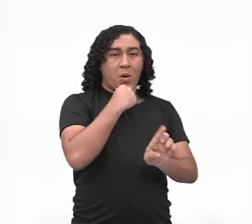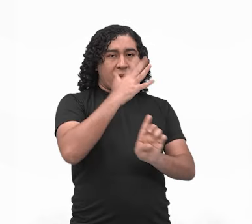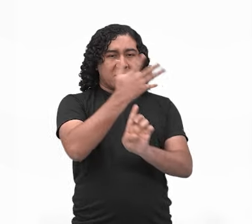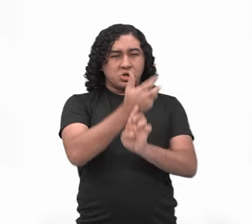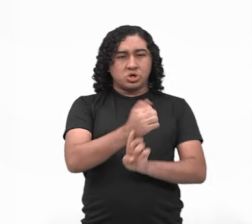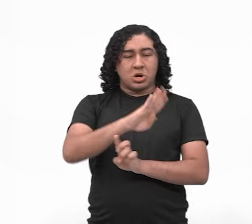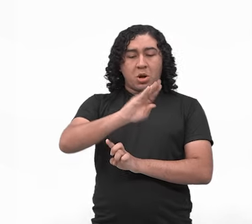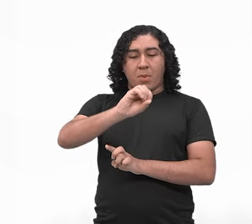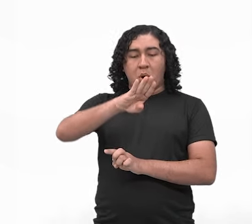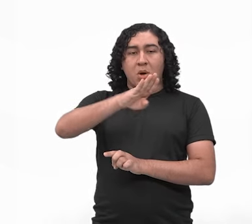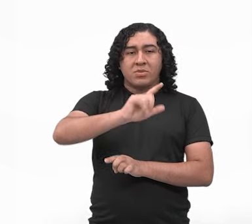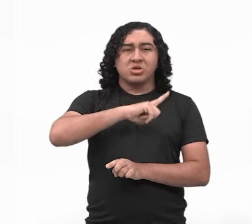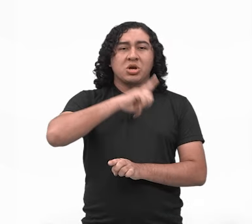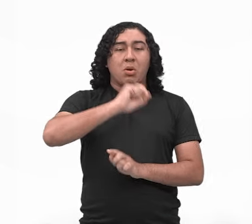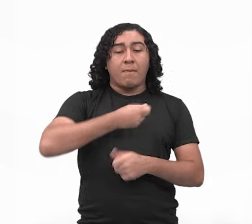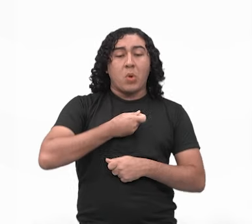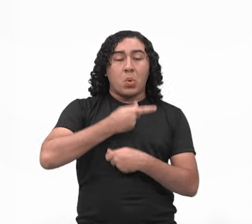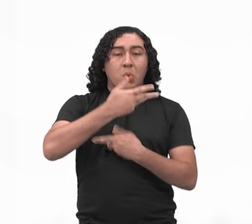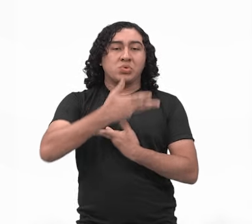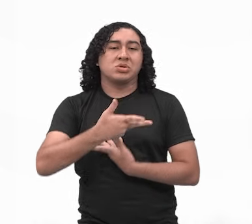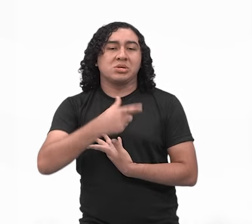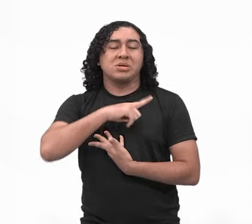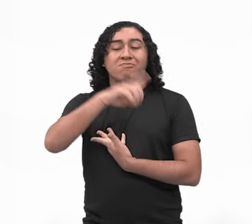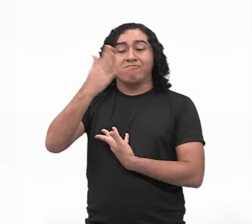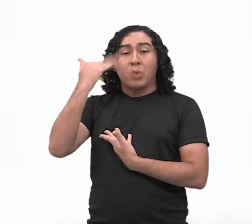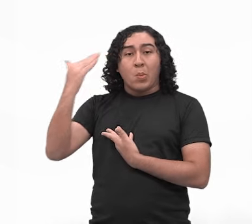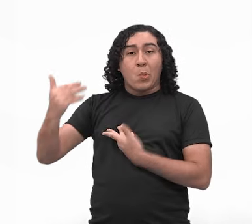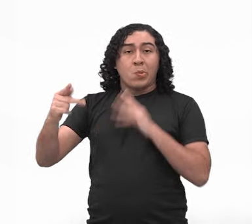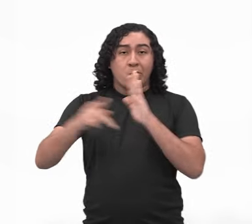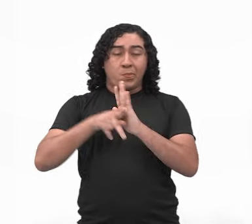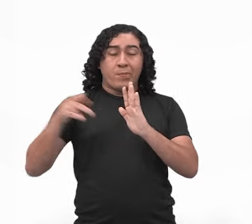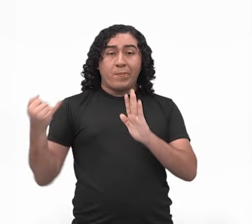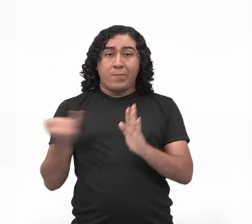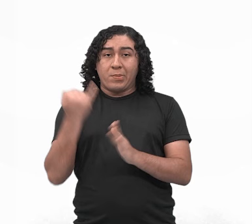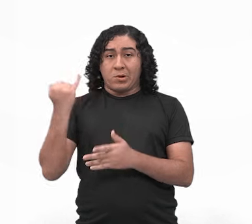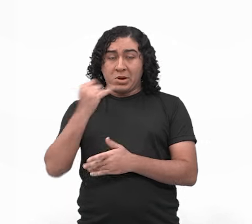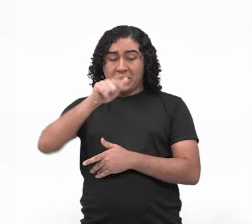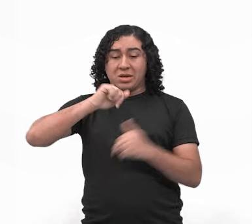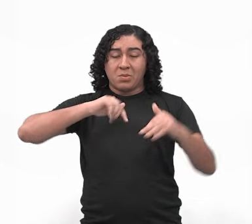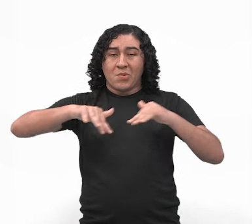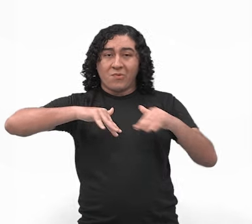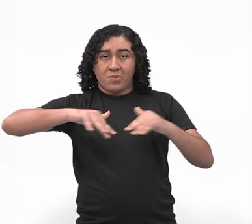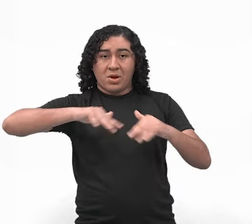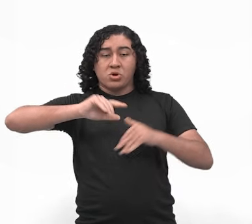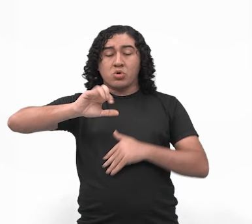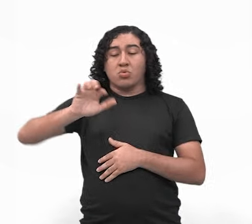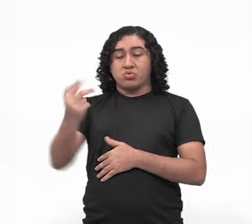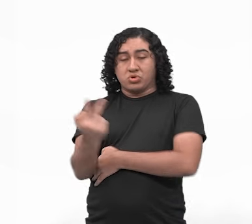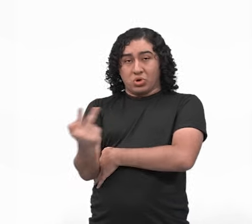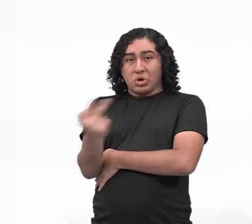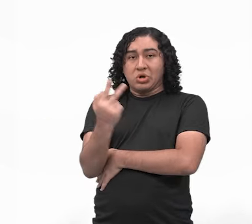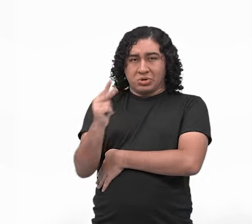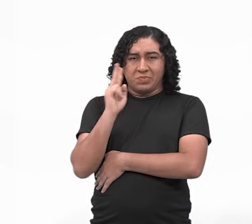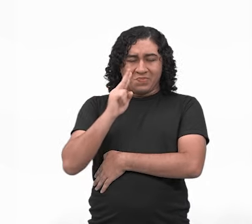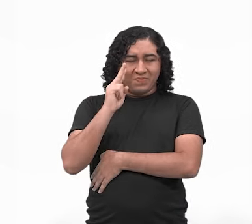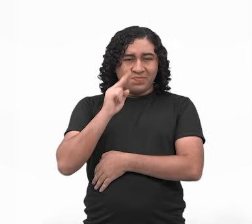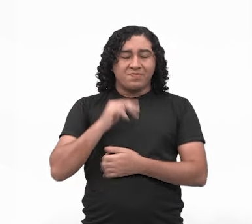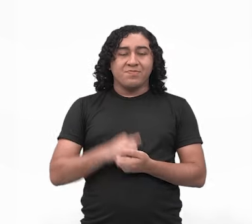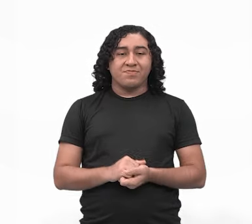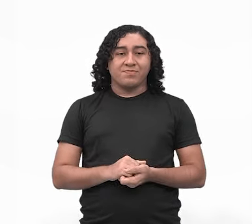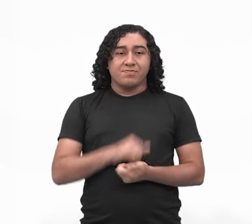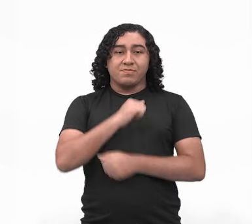letras poéticas, Bob Dylan tornou-se uma figura importante no movimento de folk e protesto dos anos